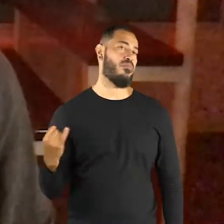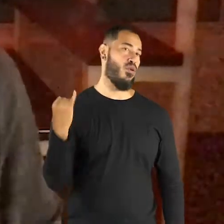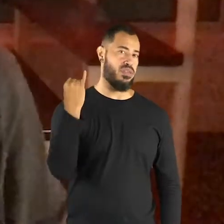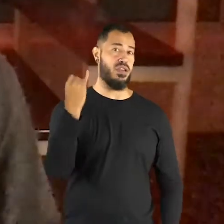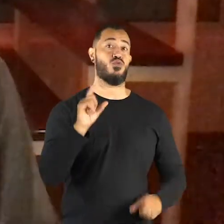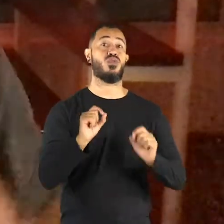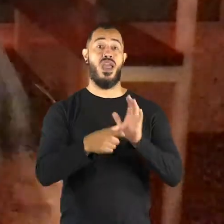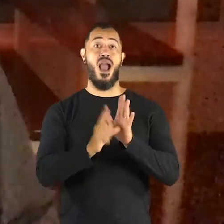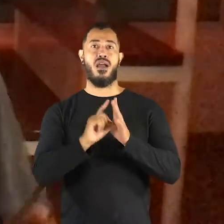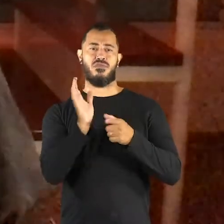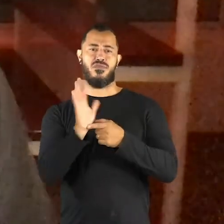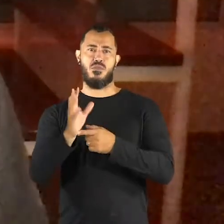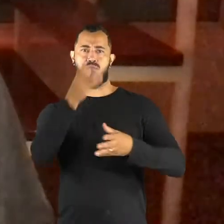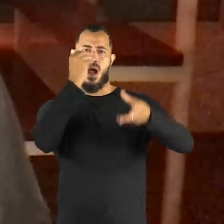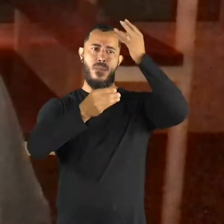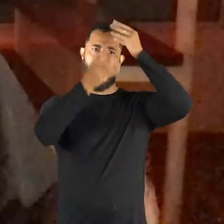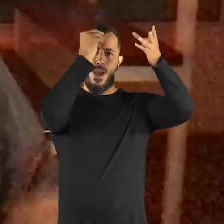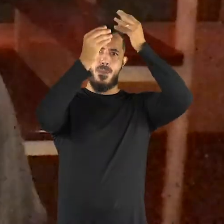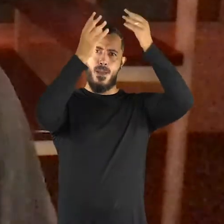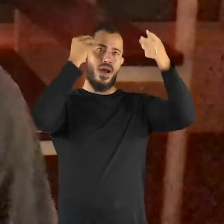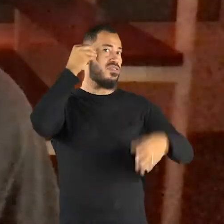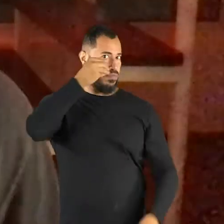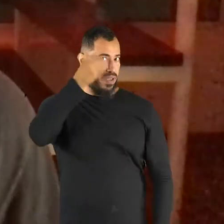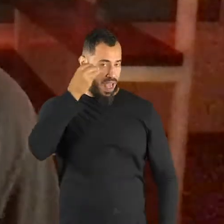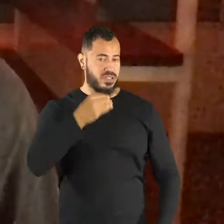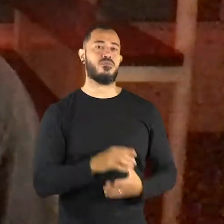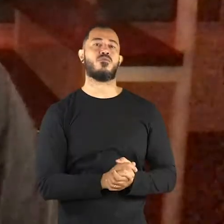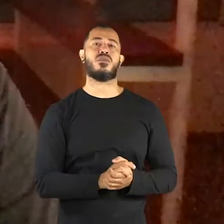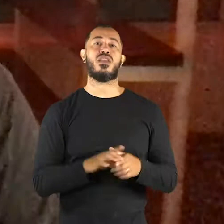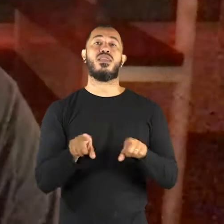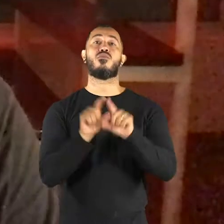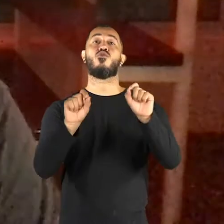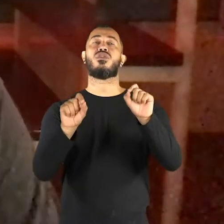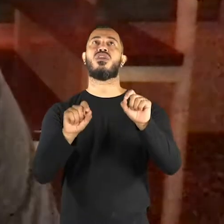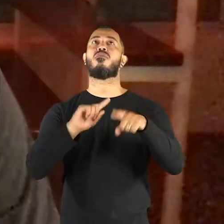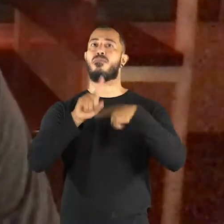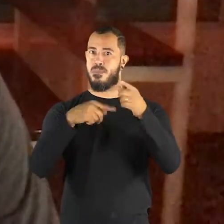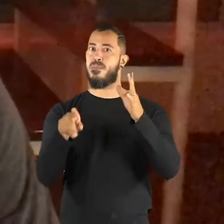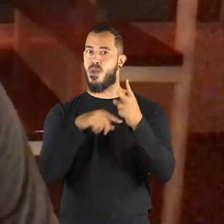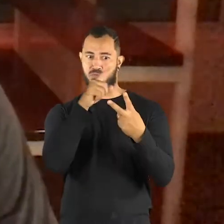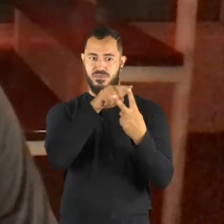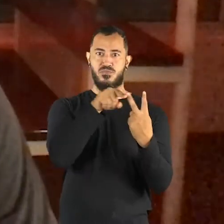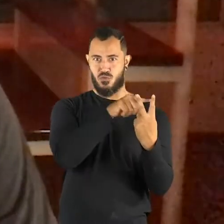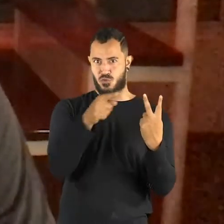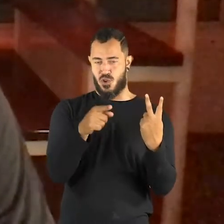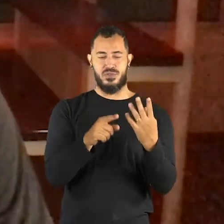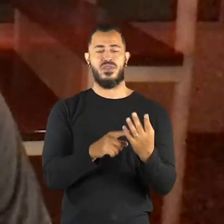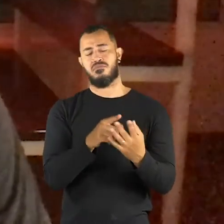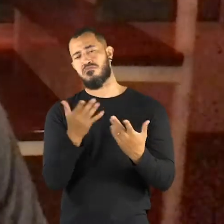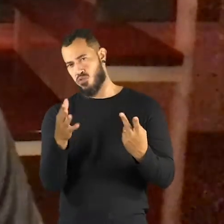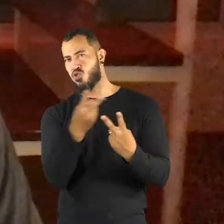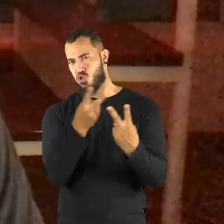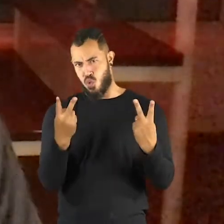pensar referências para trazer esses elementos. Decisão prévia também aconteceu no filme Ódio à Nudez, que ao contrário do Fantasmas Talvez,